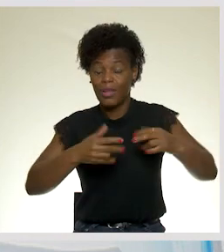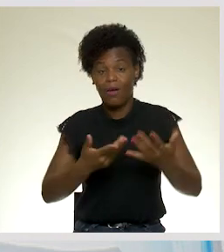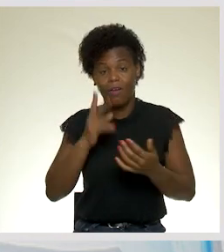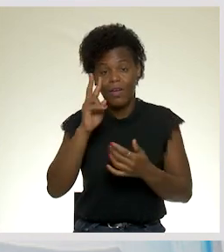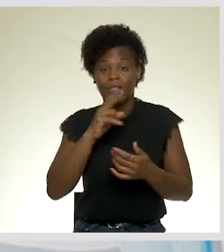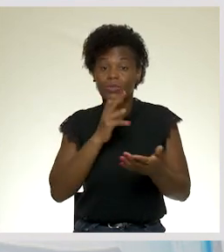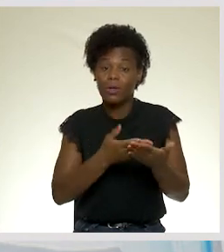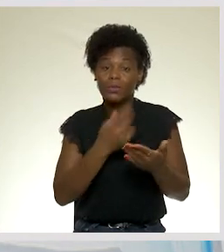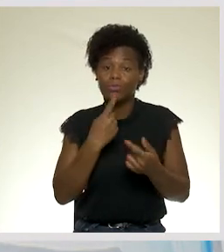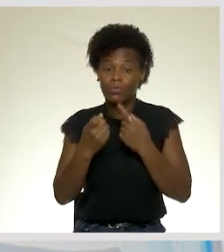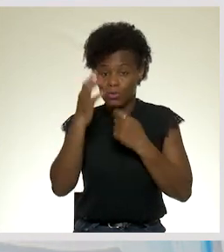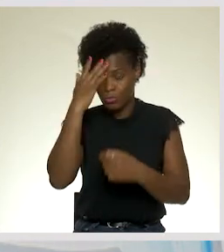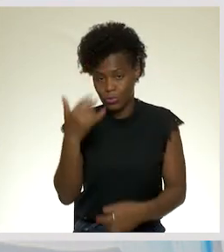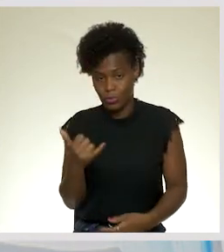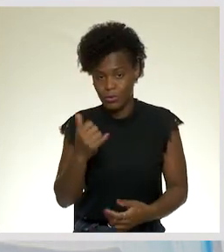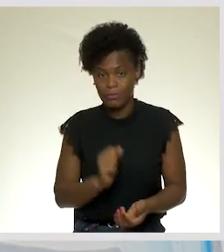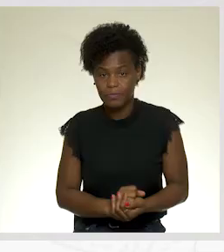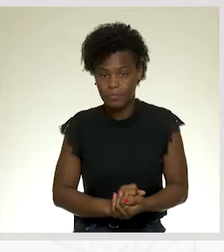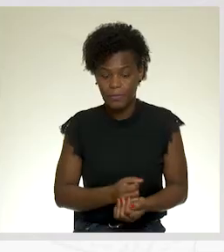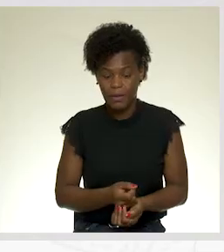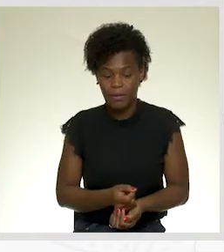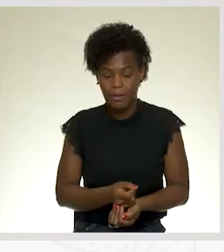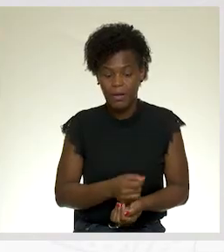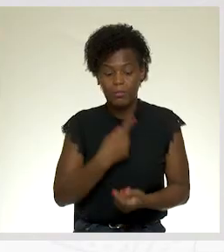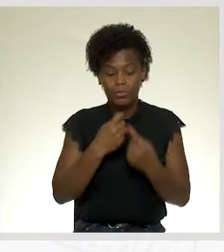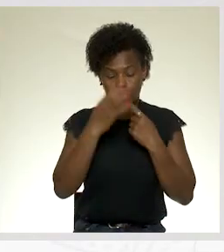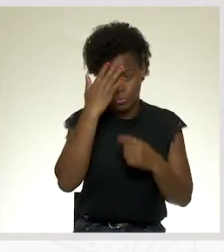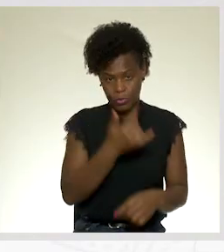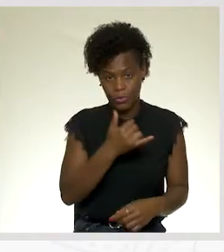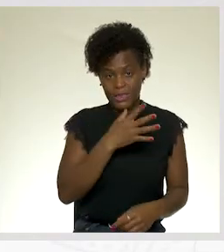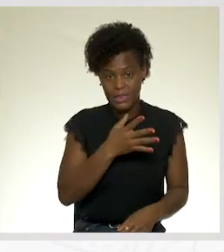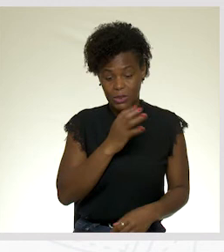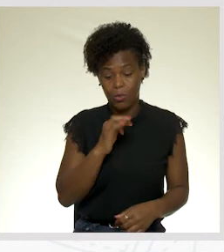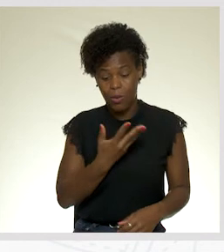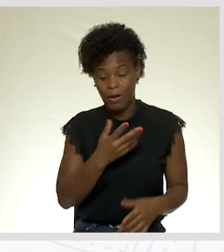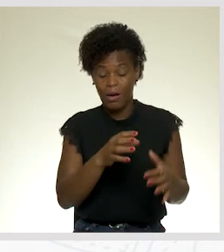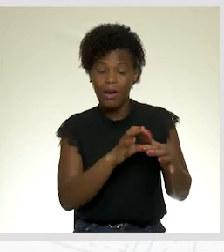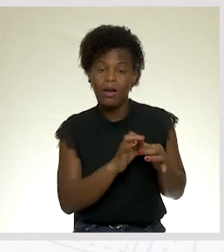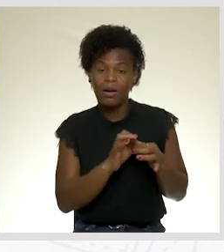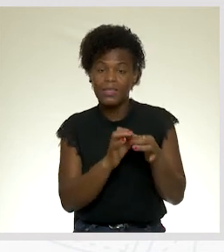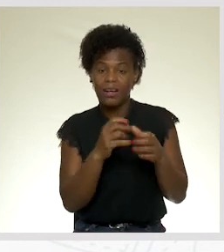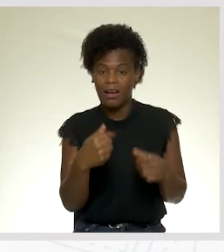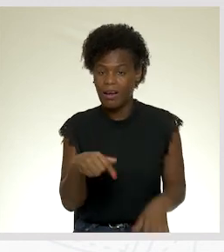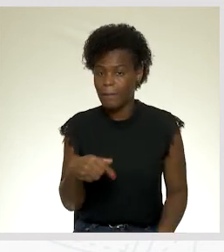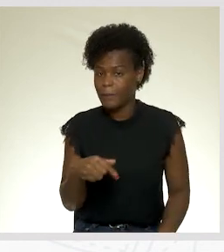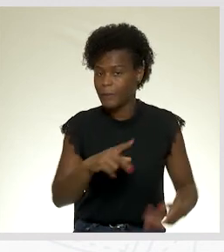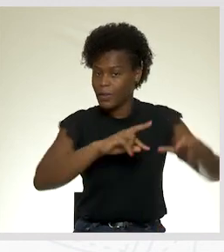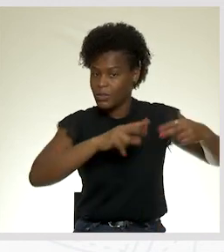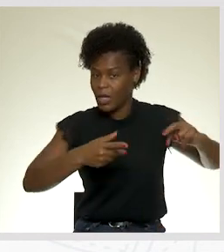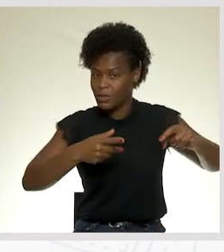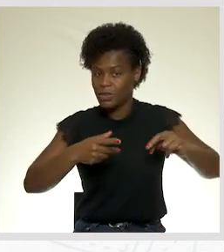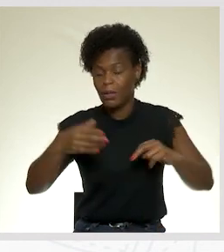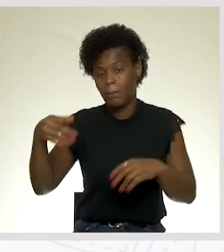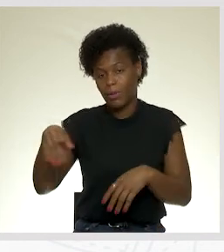a resposta da segunda pergunta. A segunda pergunta dizia aqui o seguinte: qual a relação que existe entre